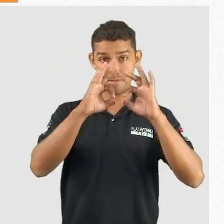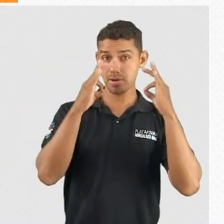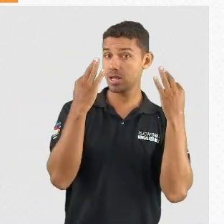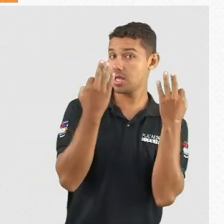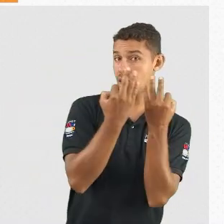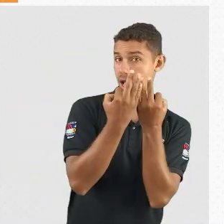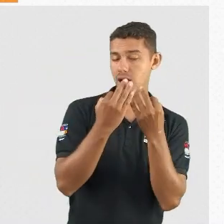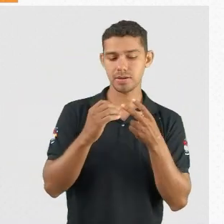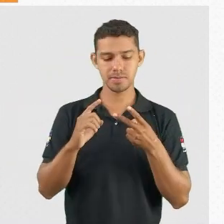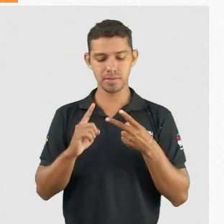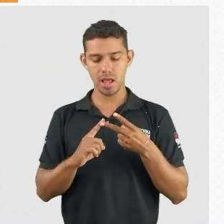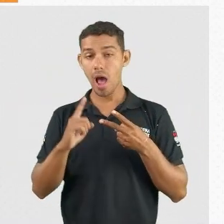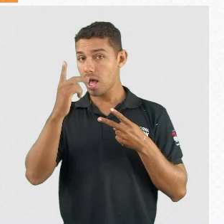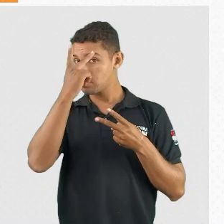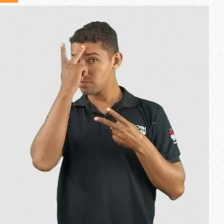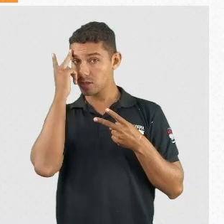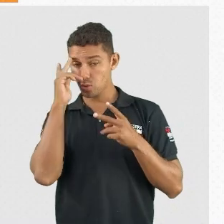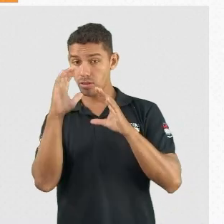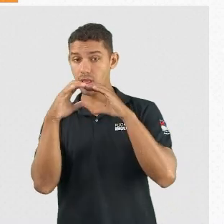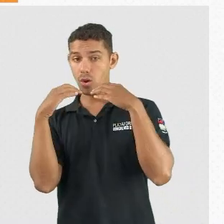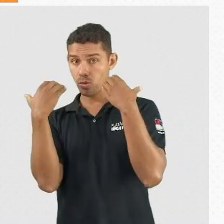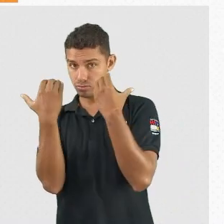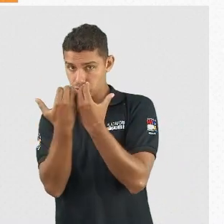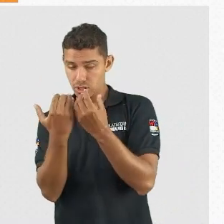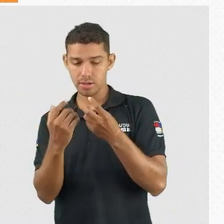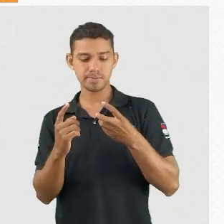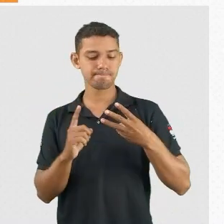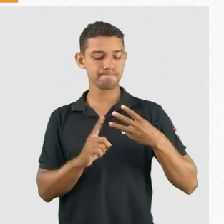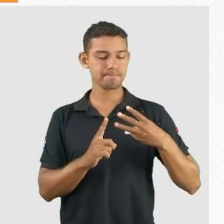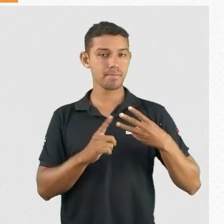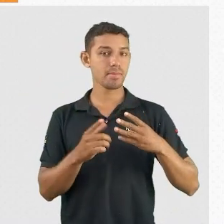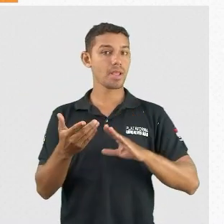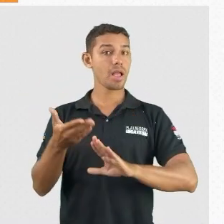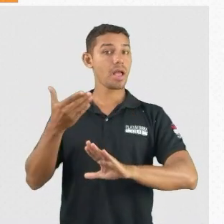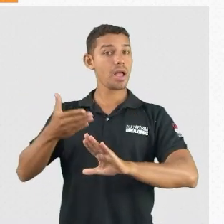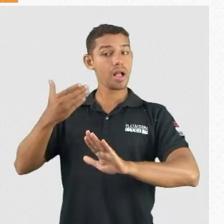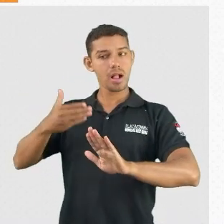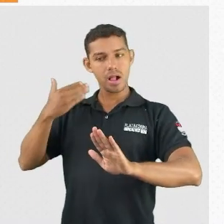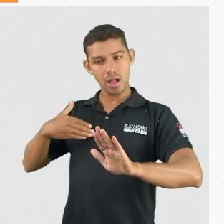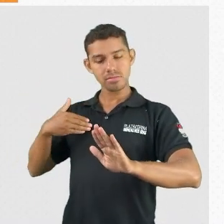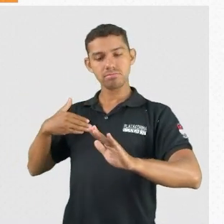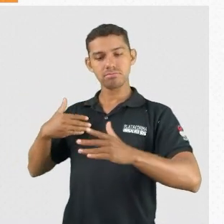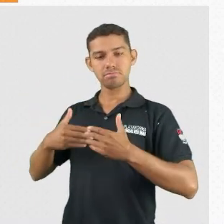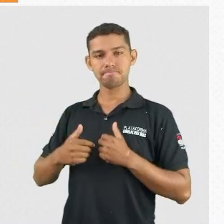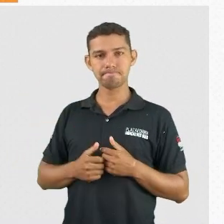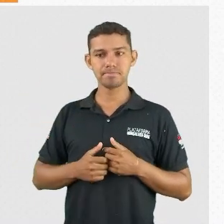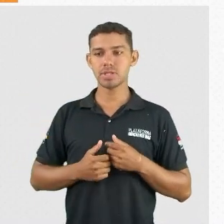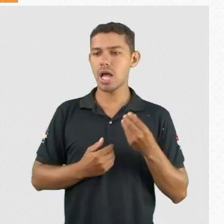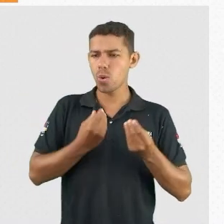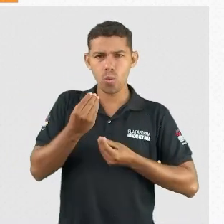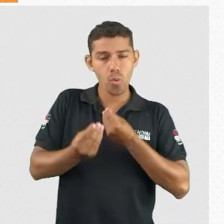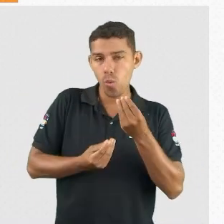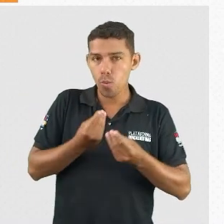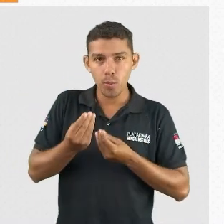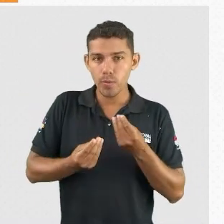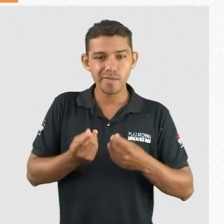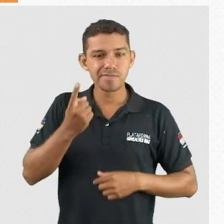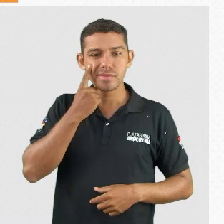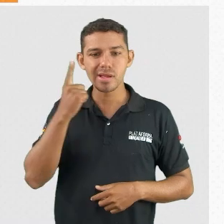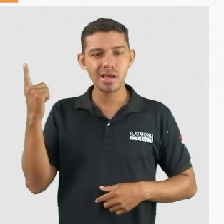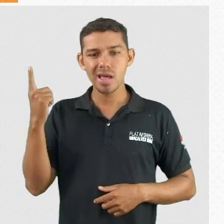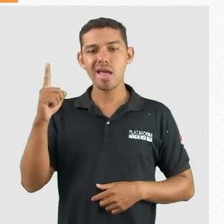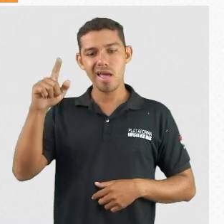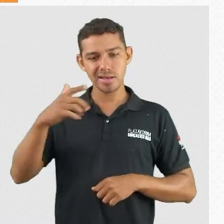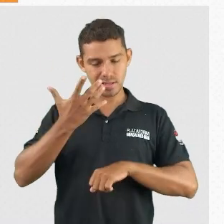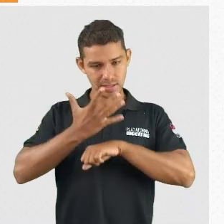as pessoas da sua comunidade, sobre aqueles que vieram antes de vocês, sobre como que